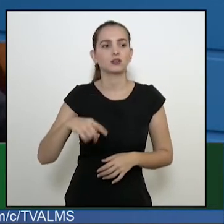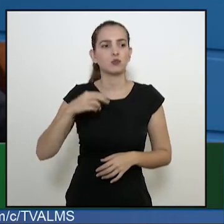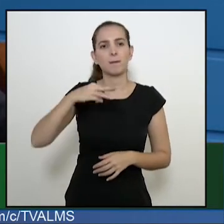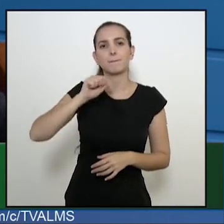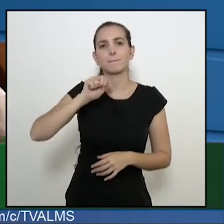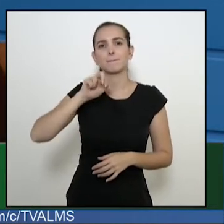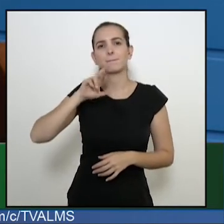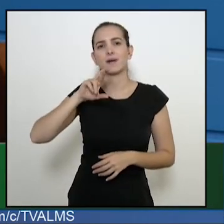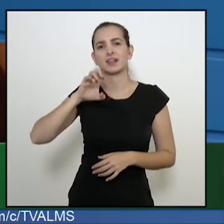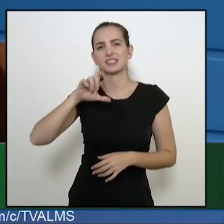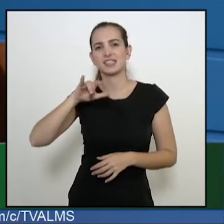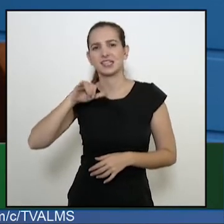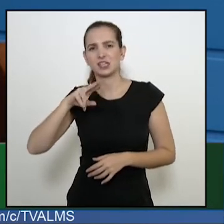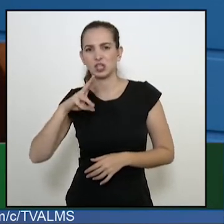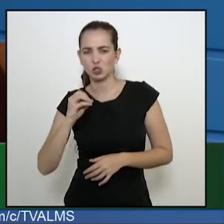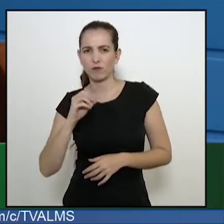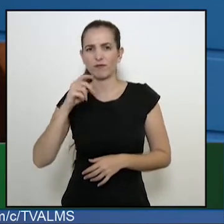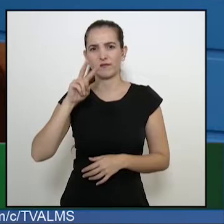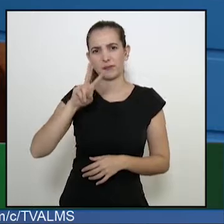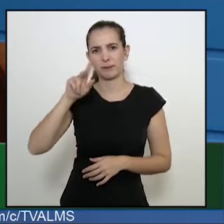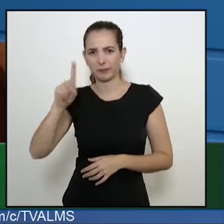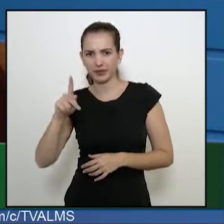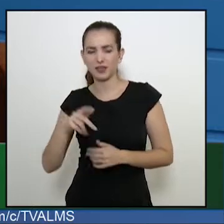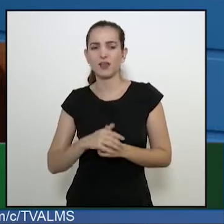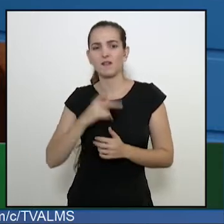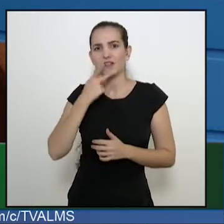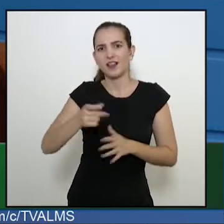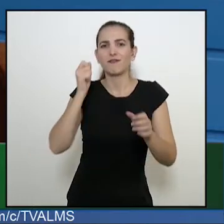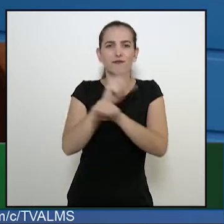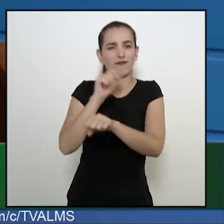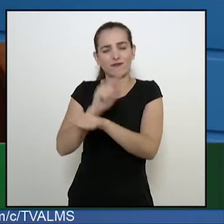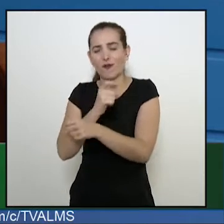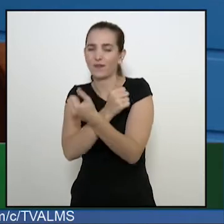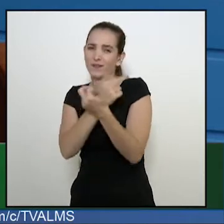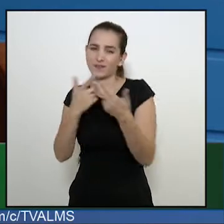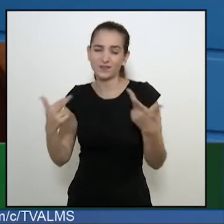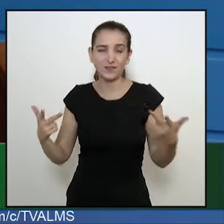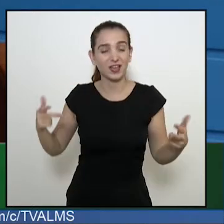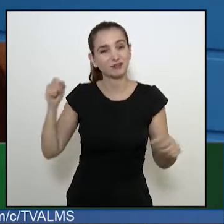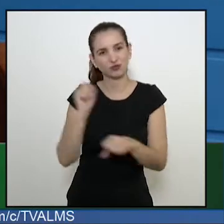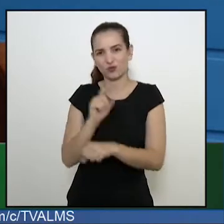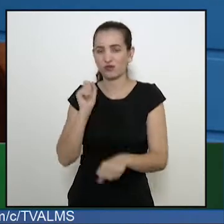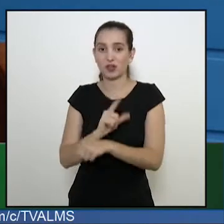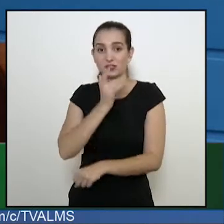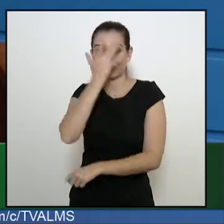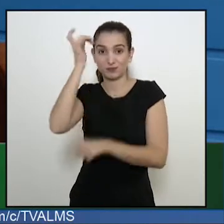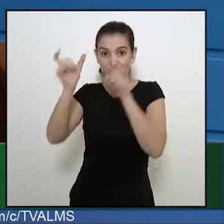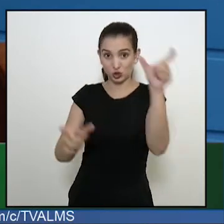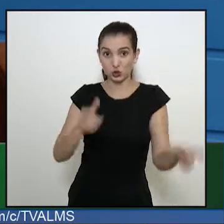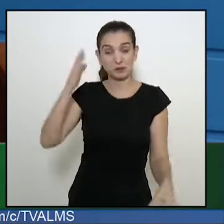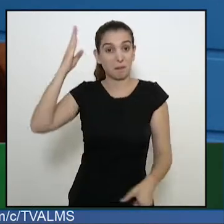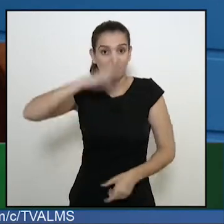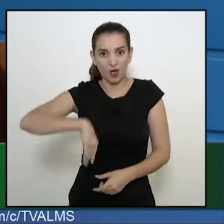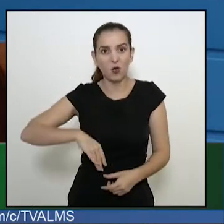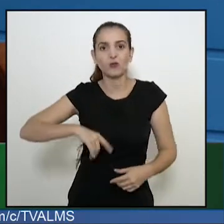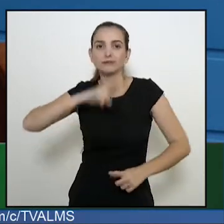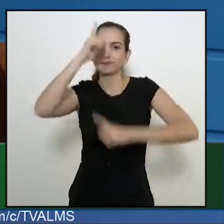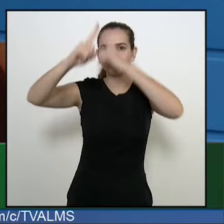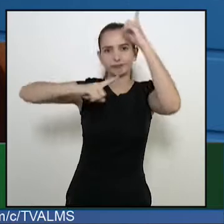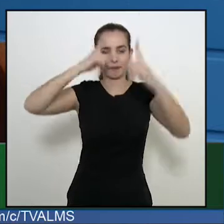Janeiro. As pessoas, elas têm a capacidade de